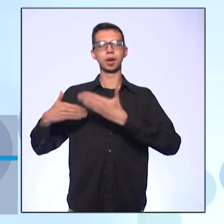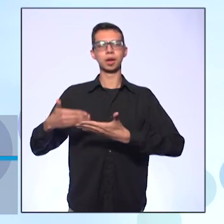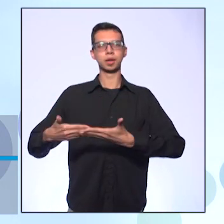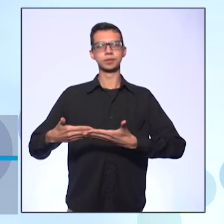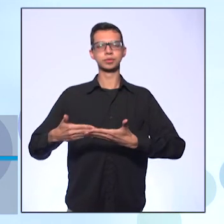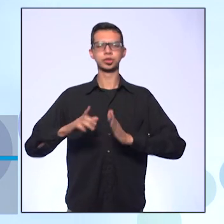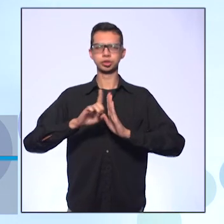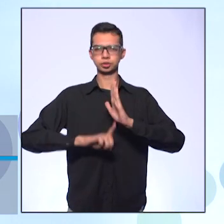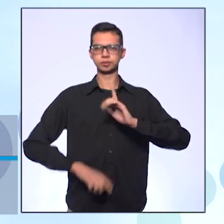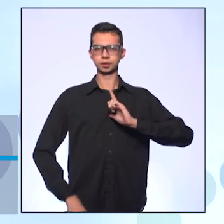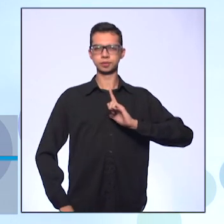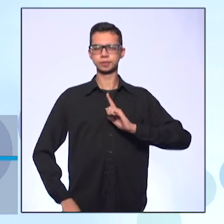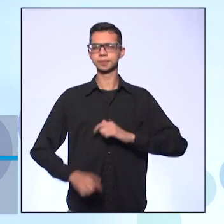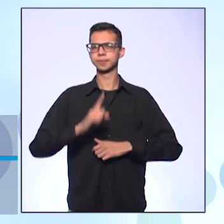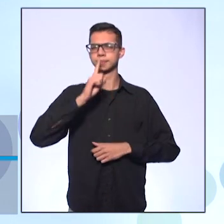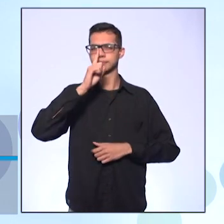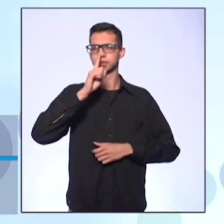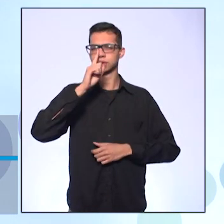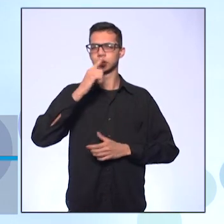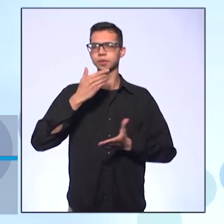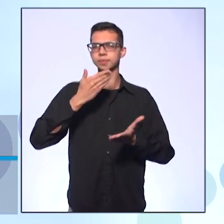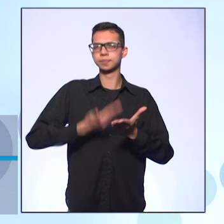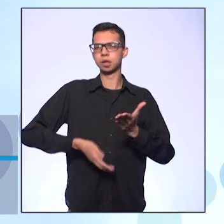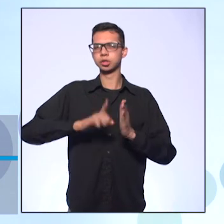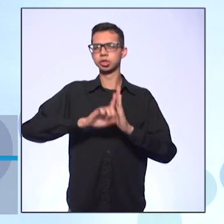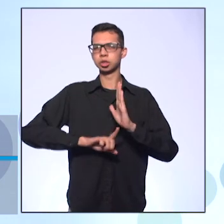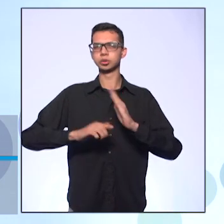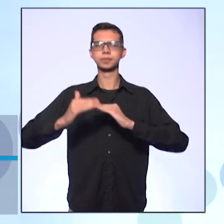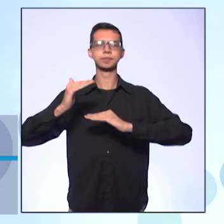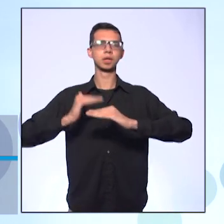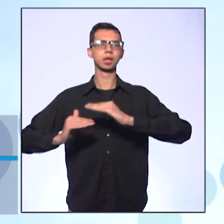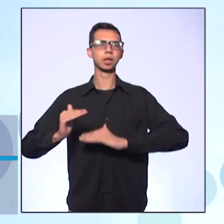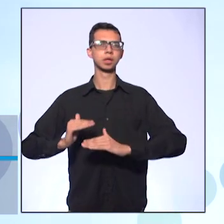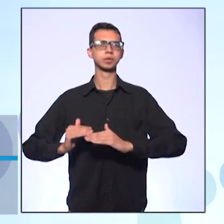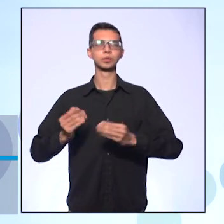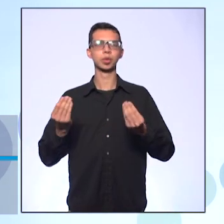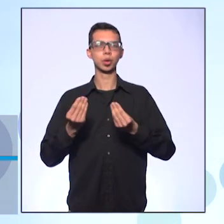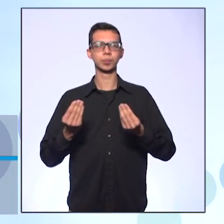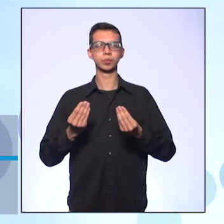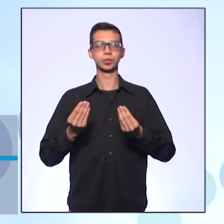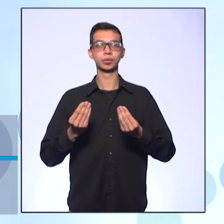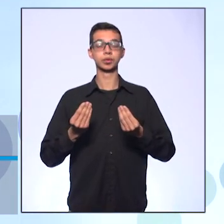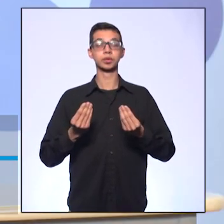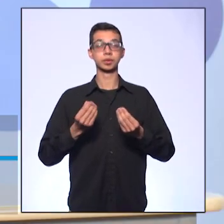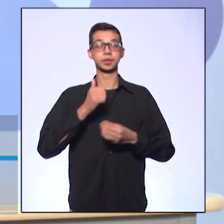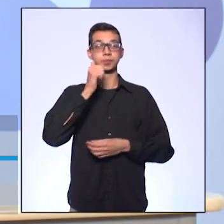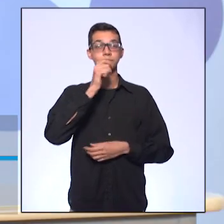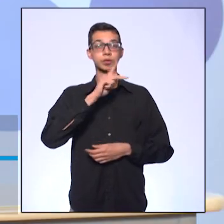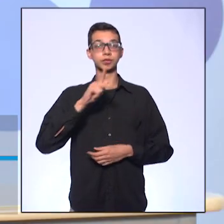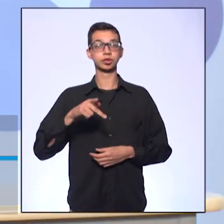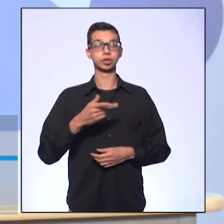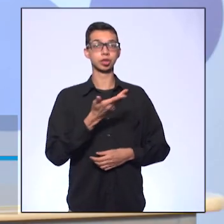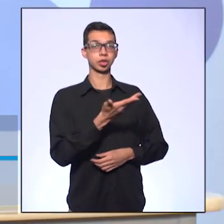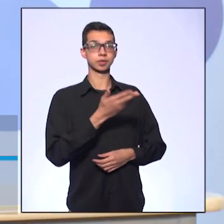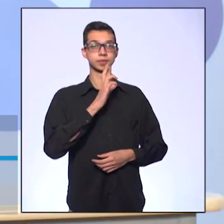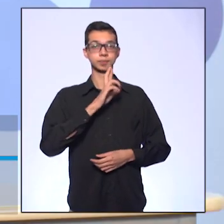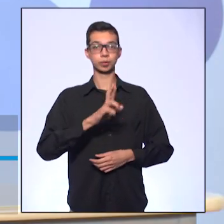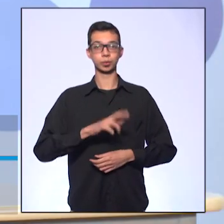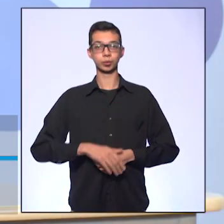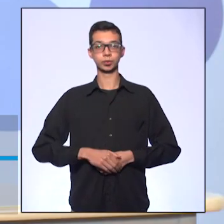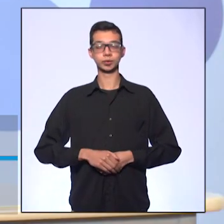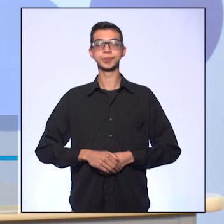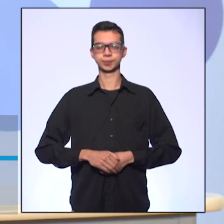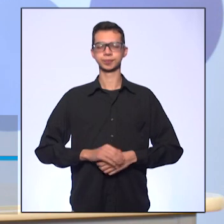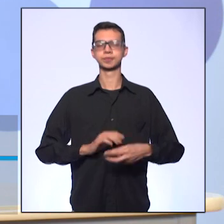avanços, correm algum risco de retrocesso? Professora Tayana, como responder aos nossos alunos? Como eles percebem a realidade? Eu vou colocar 2 exemplos aqui, que é